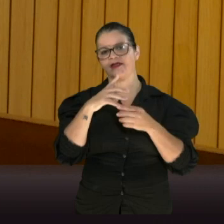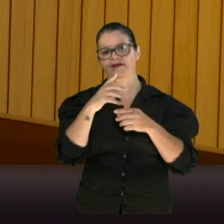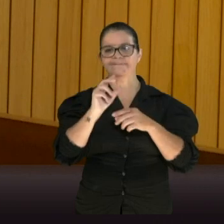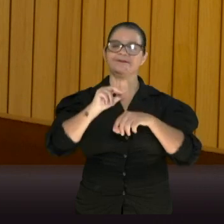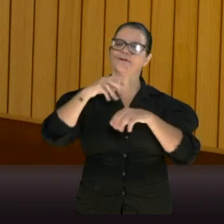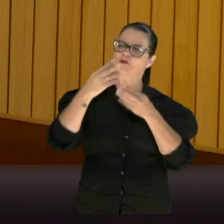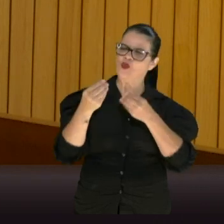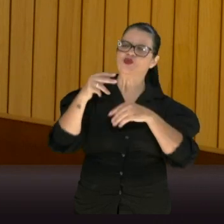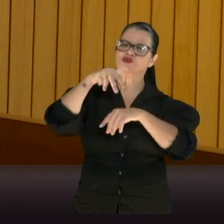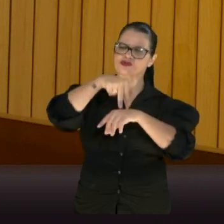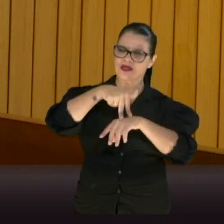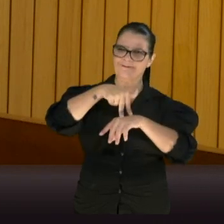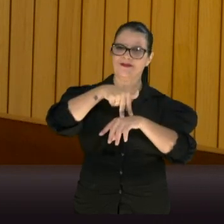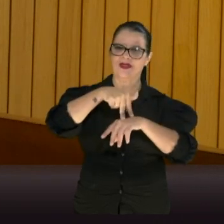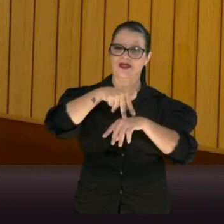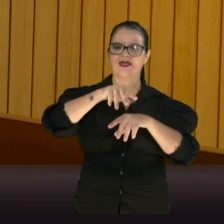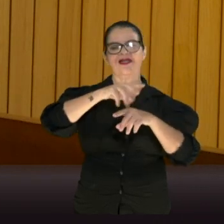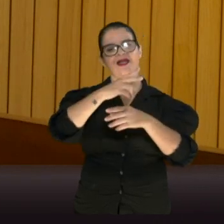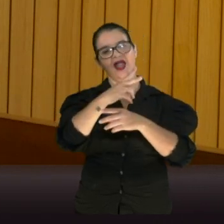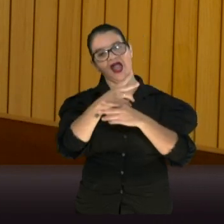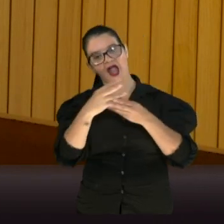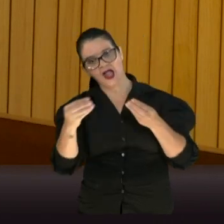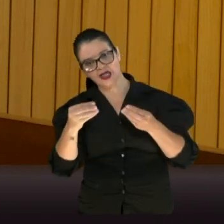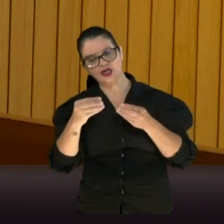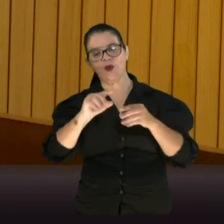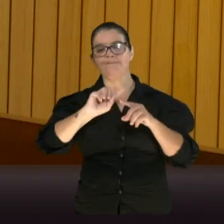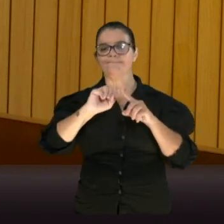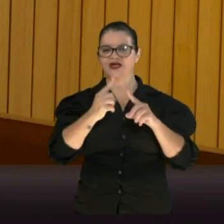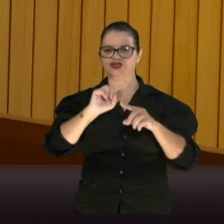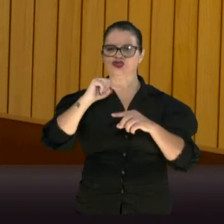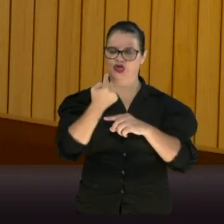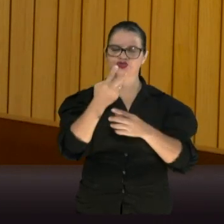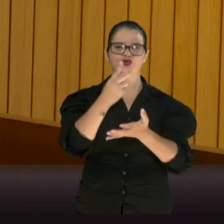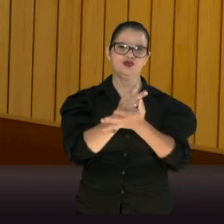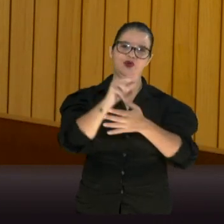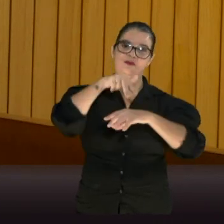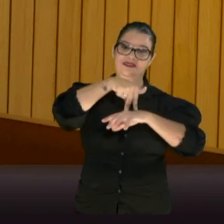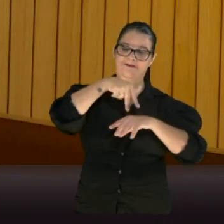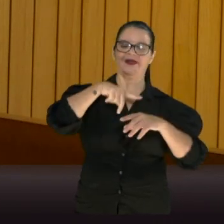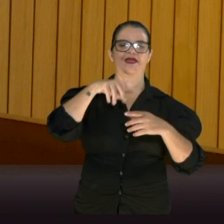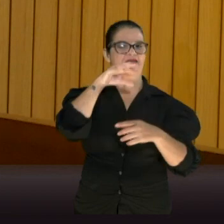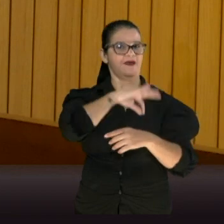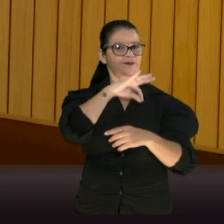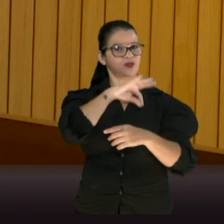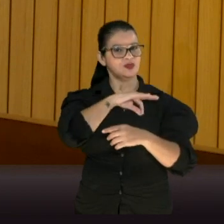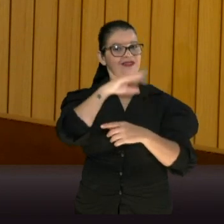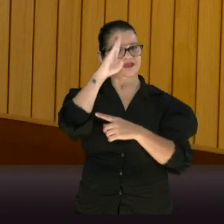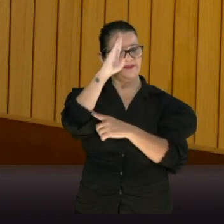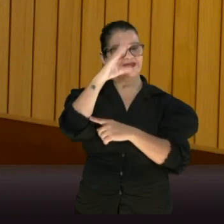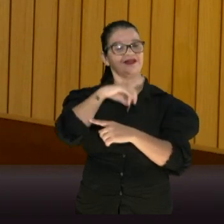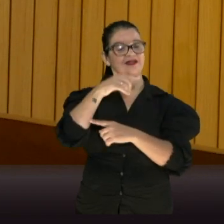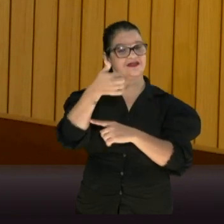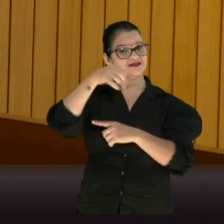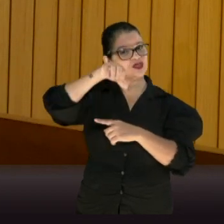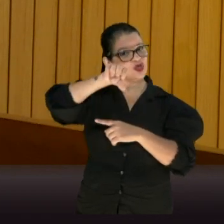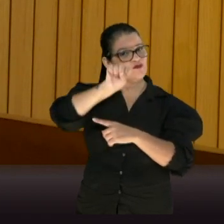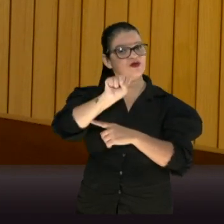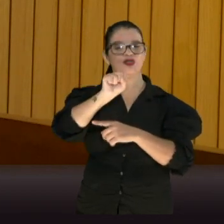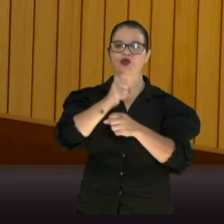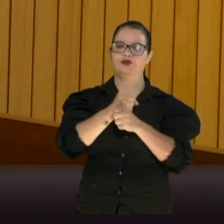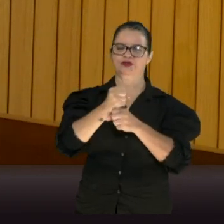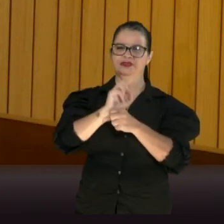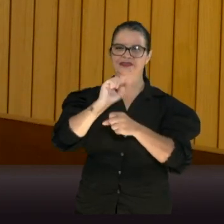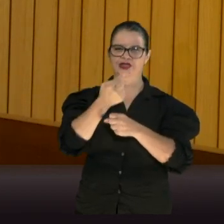nós permanecemos de pé. E de pé, a Polícia Militar está nos seus 198 anos. E a gente